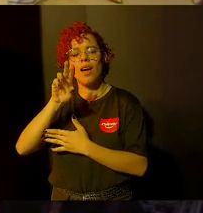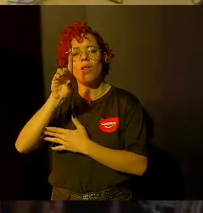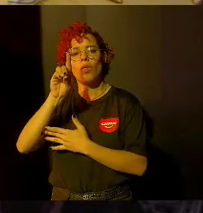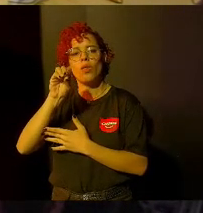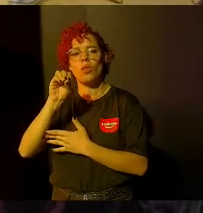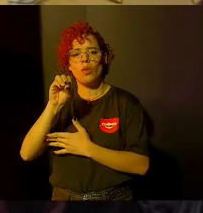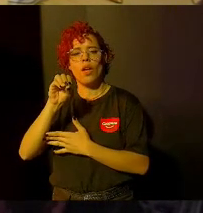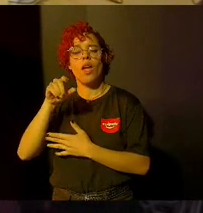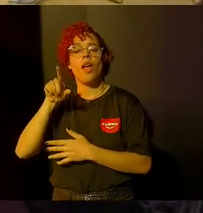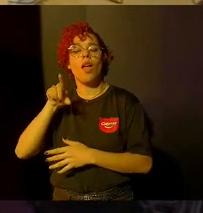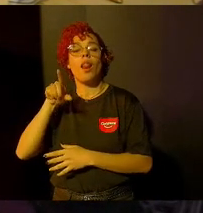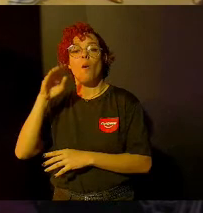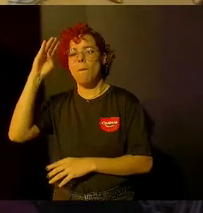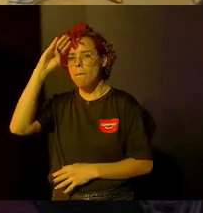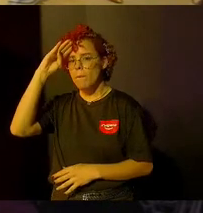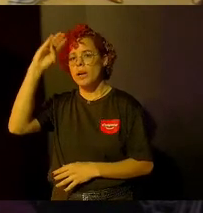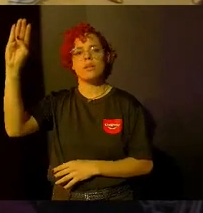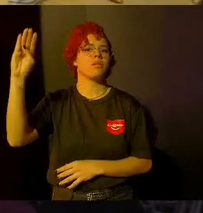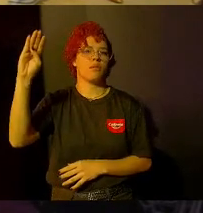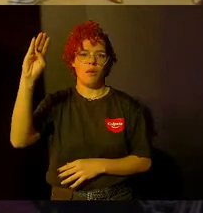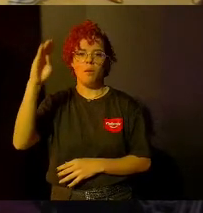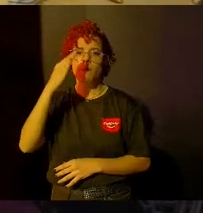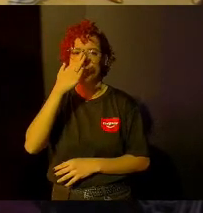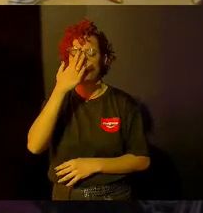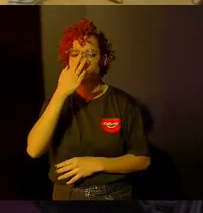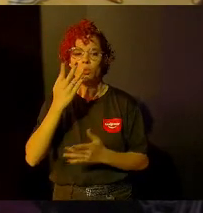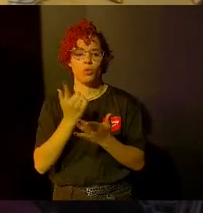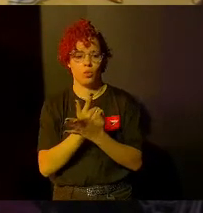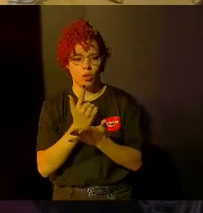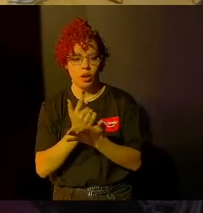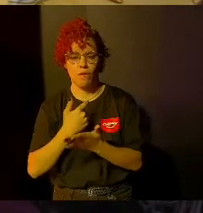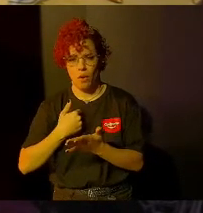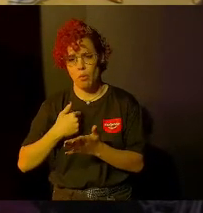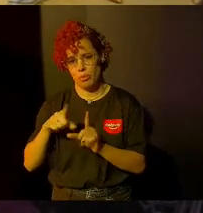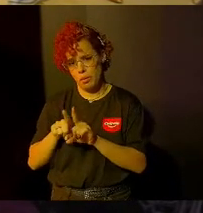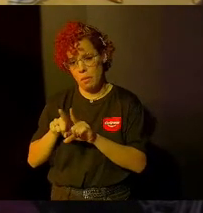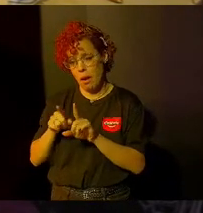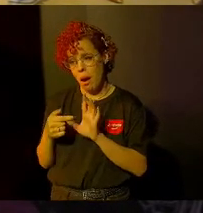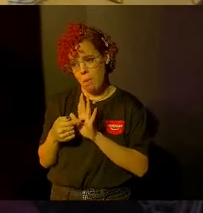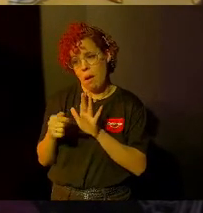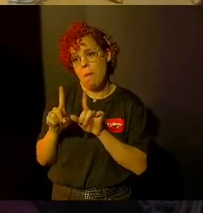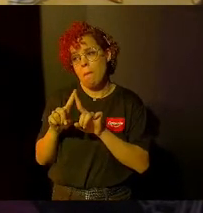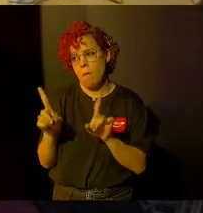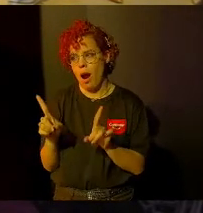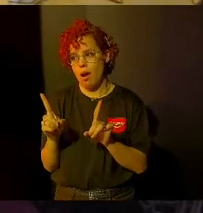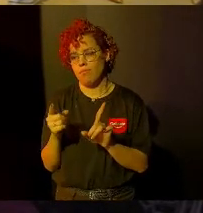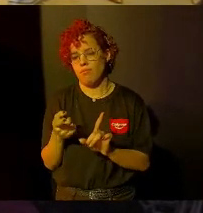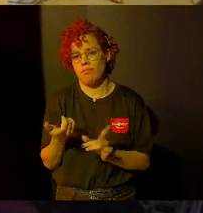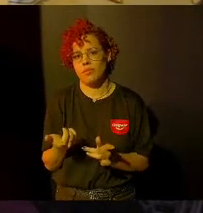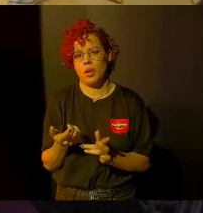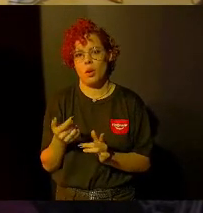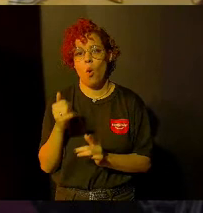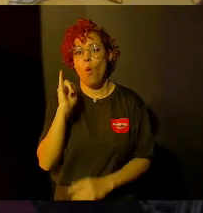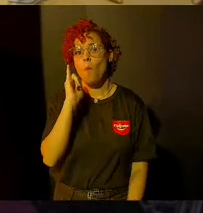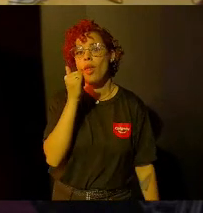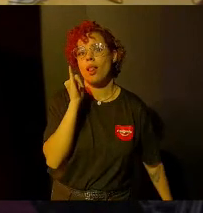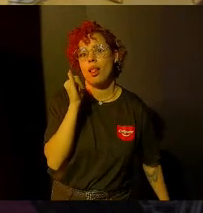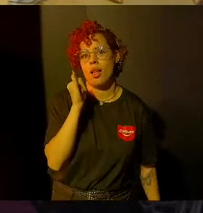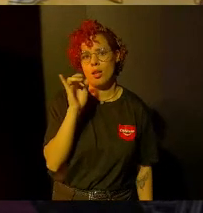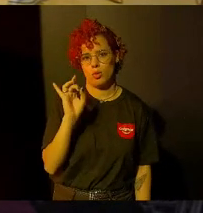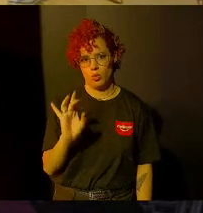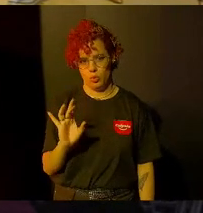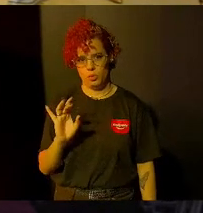figura central do livro embora eu também apareça muito né Como como o narrador dessa história